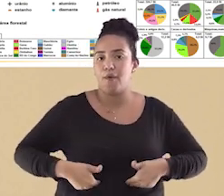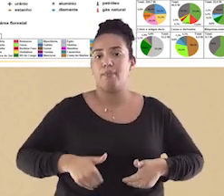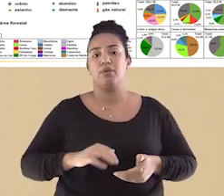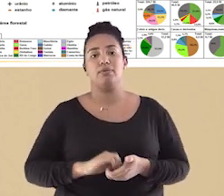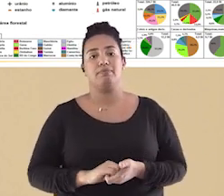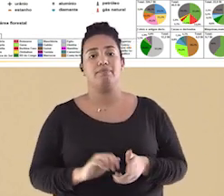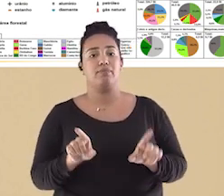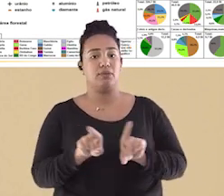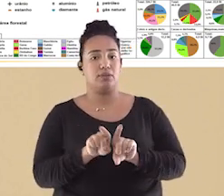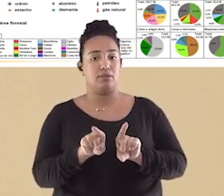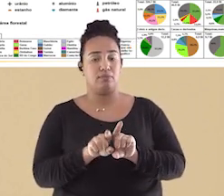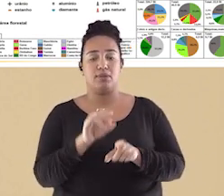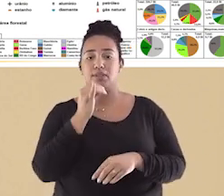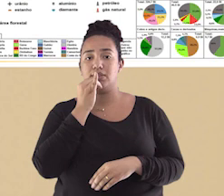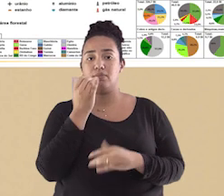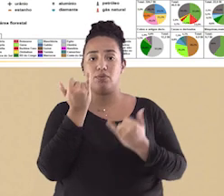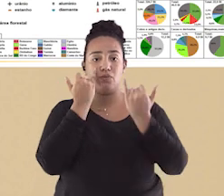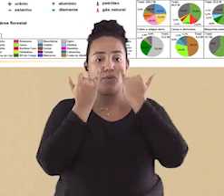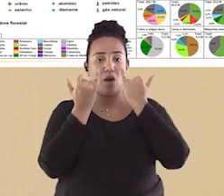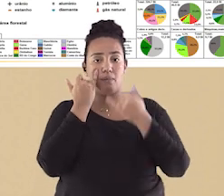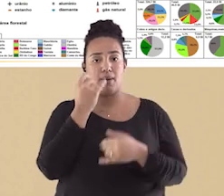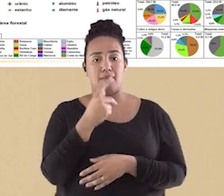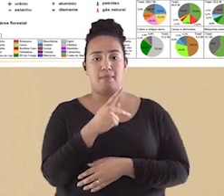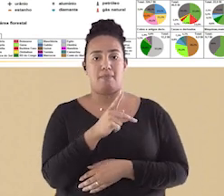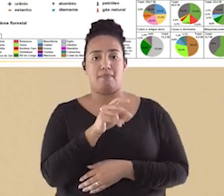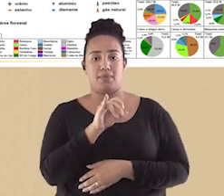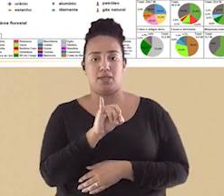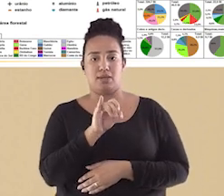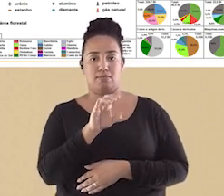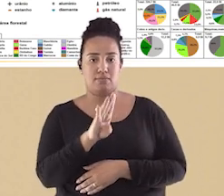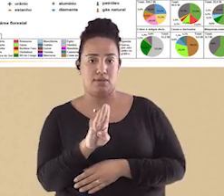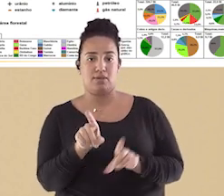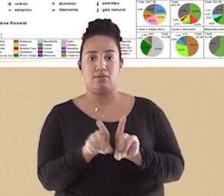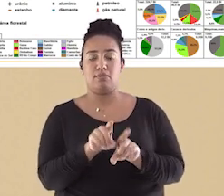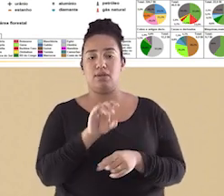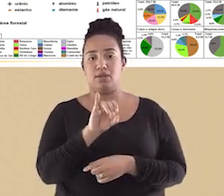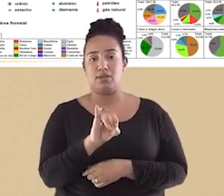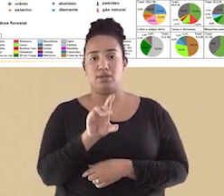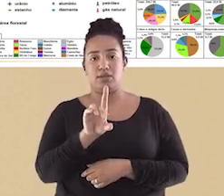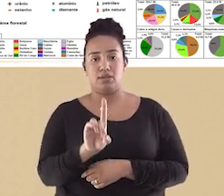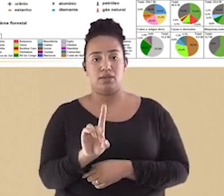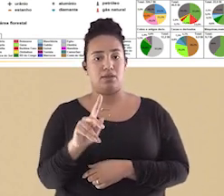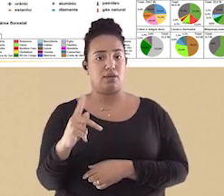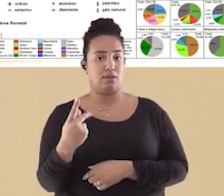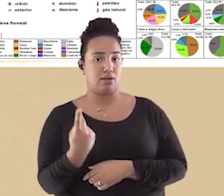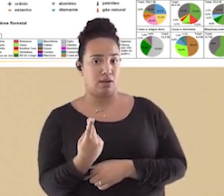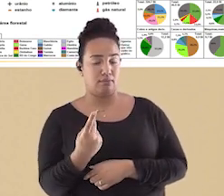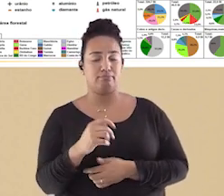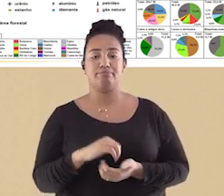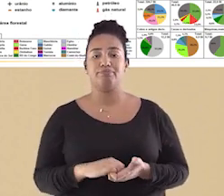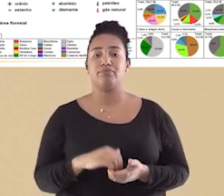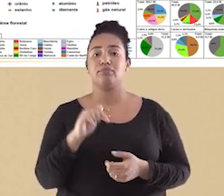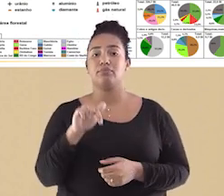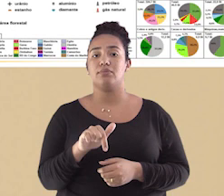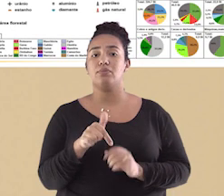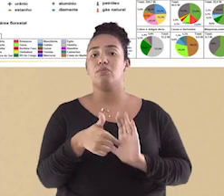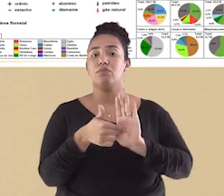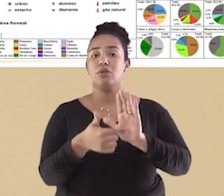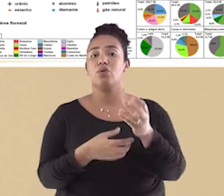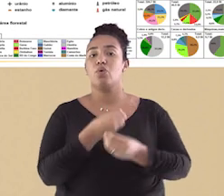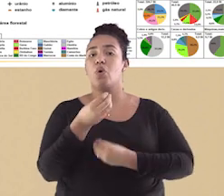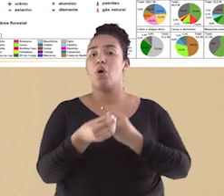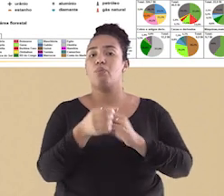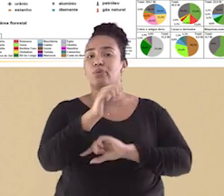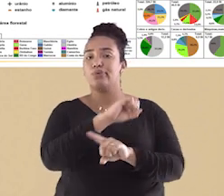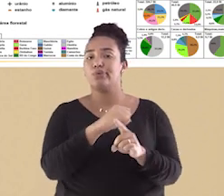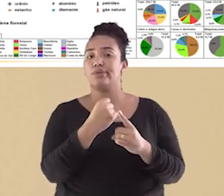informar sobre o PIB e o IDH, que são indicadores que medem os índices de desenvolvimento da